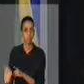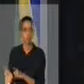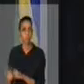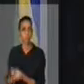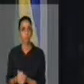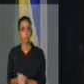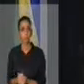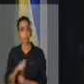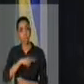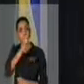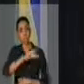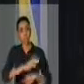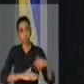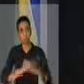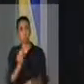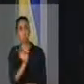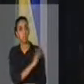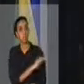atenção